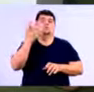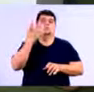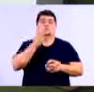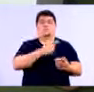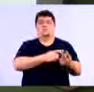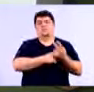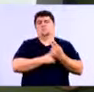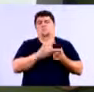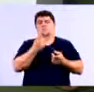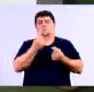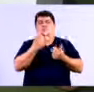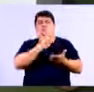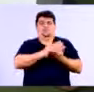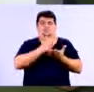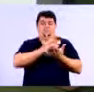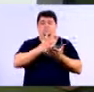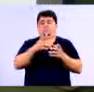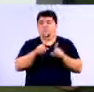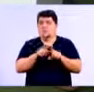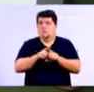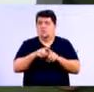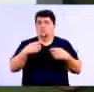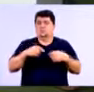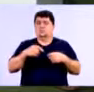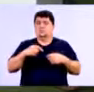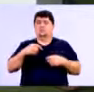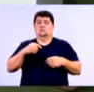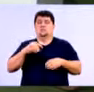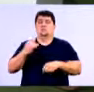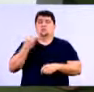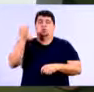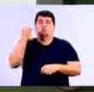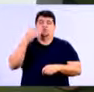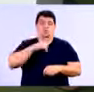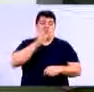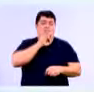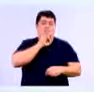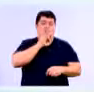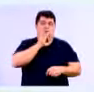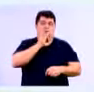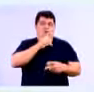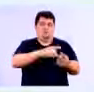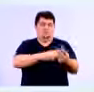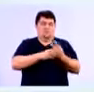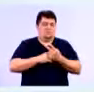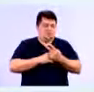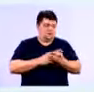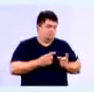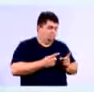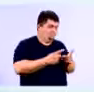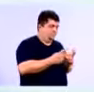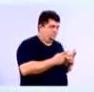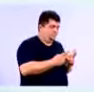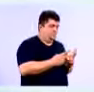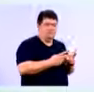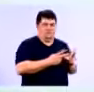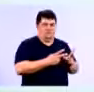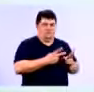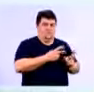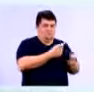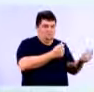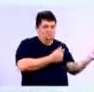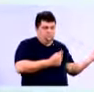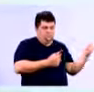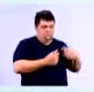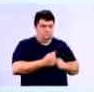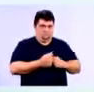empréstimo, financiamentos, ele tem que ter uma função que gere recursos. Então, ótimo, você viajou, pegou um empréstimo, mas não